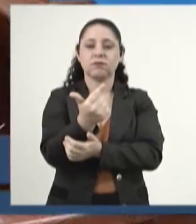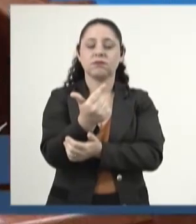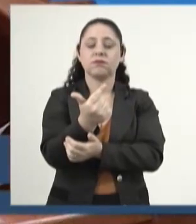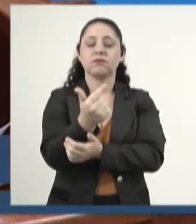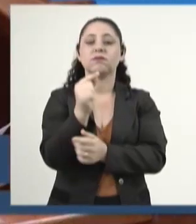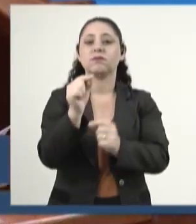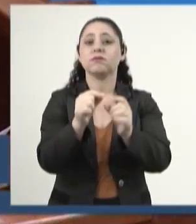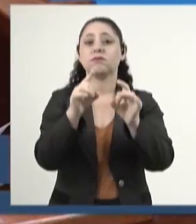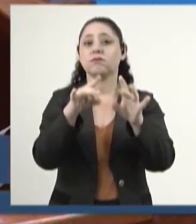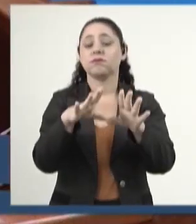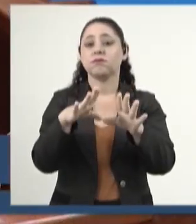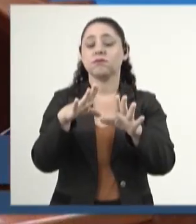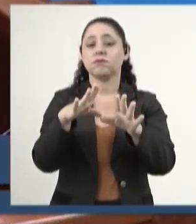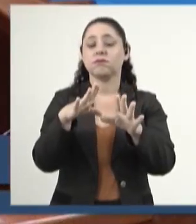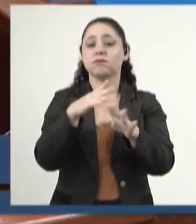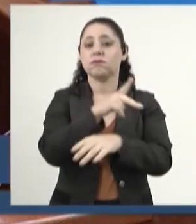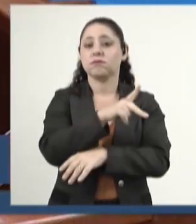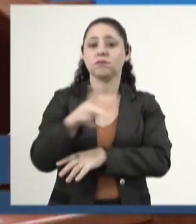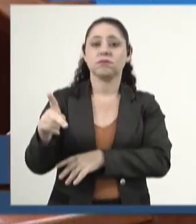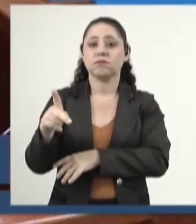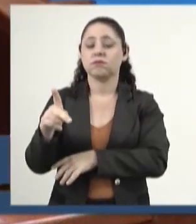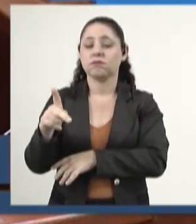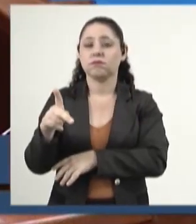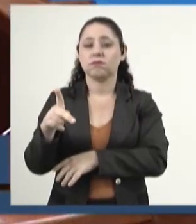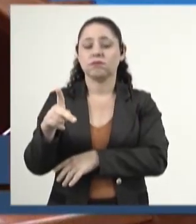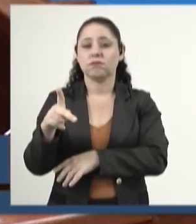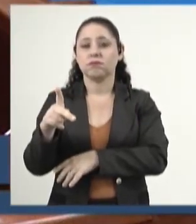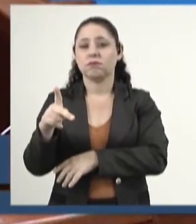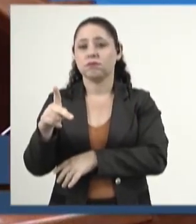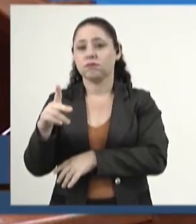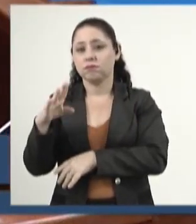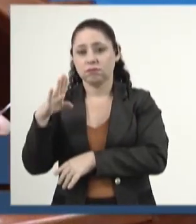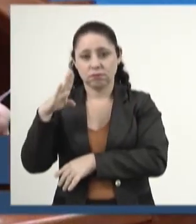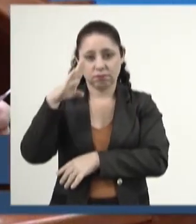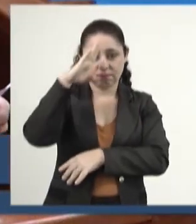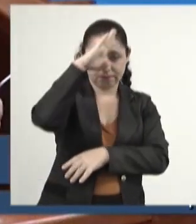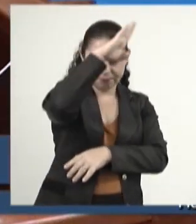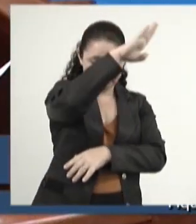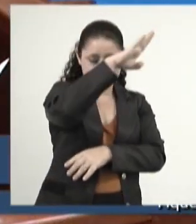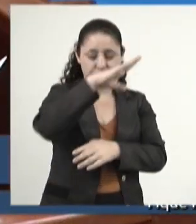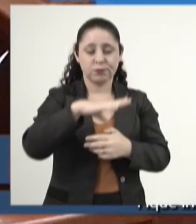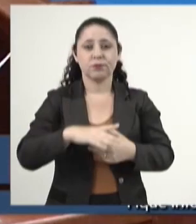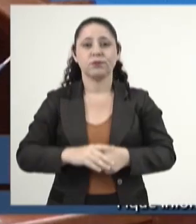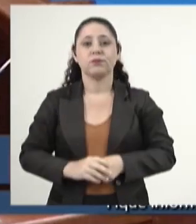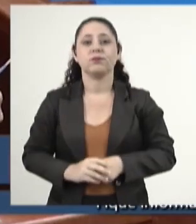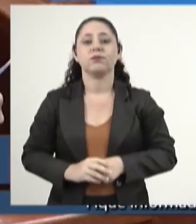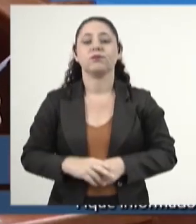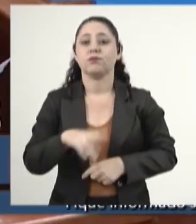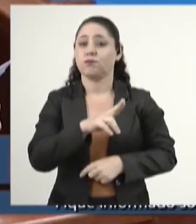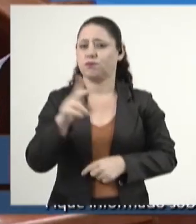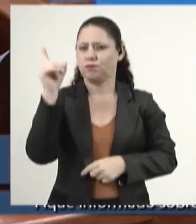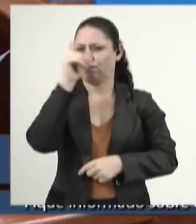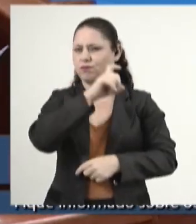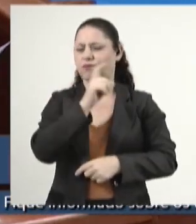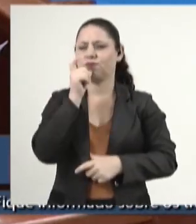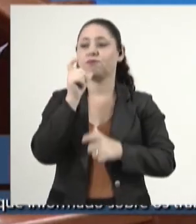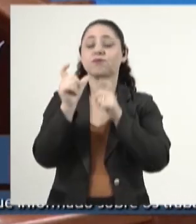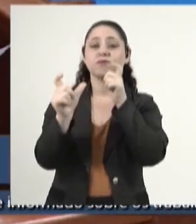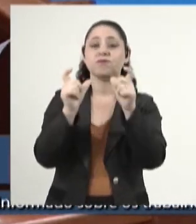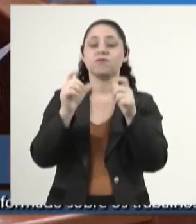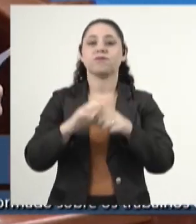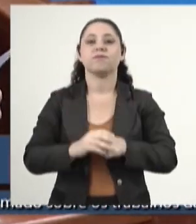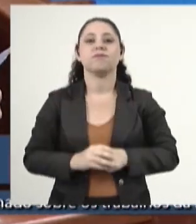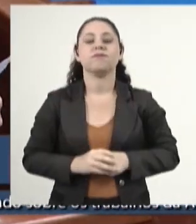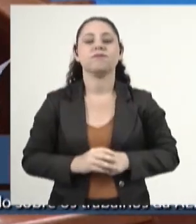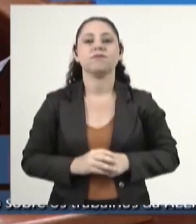pelo então presidente Bolsonaro. Nome difícil de pronunciar.